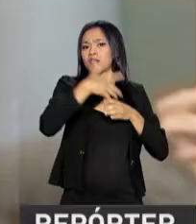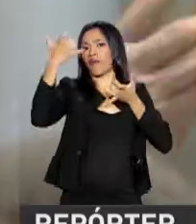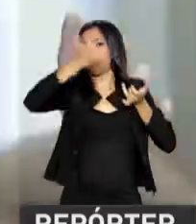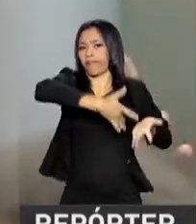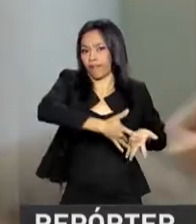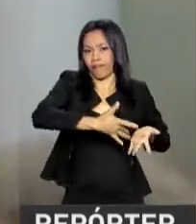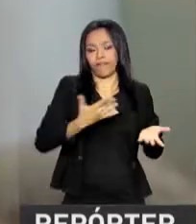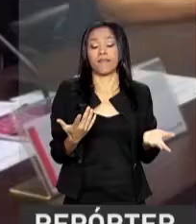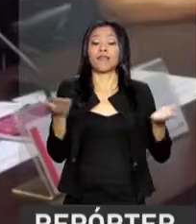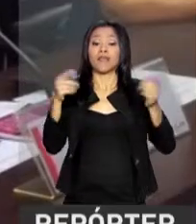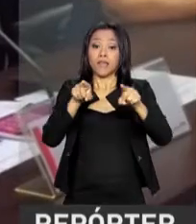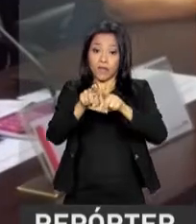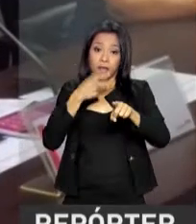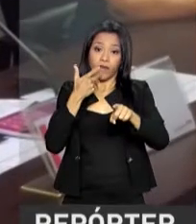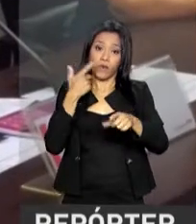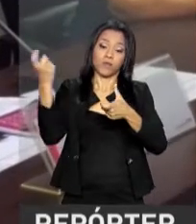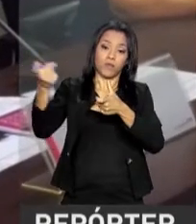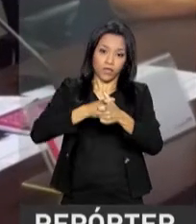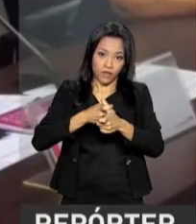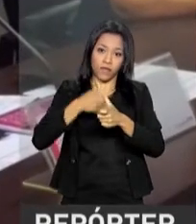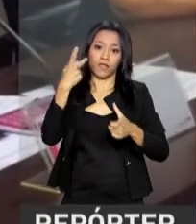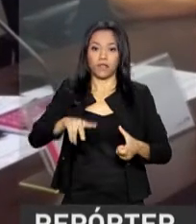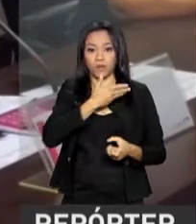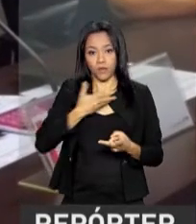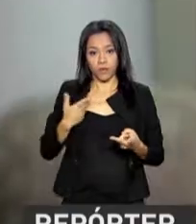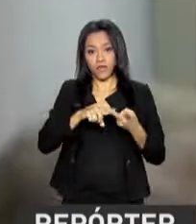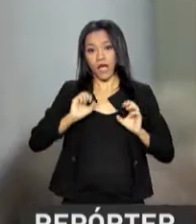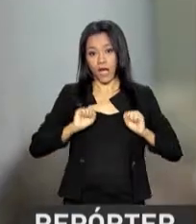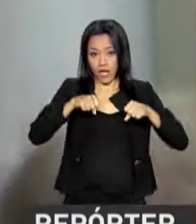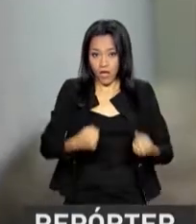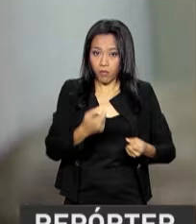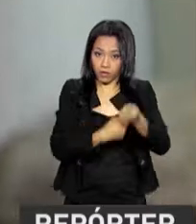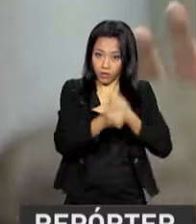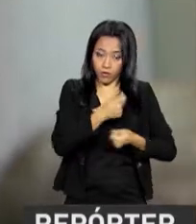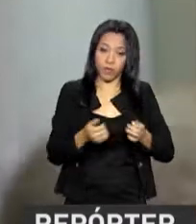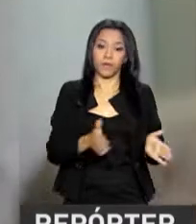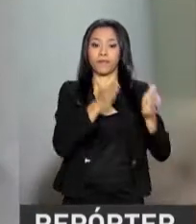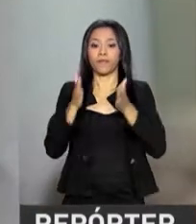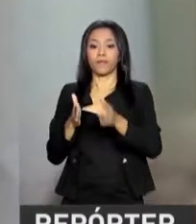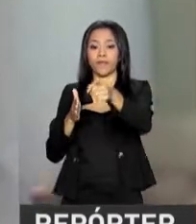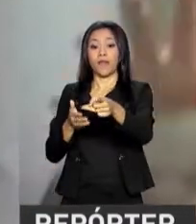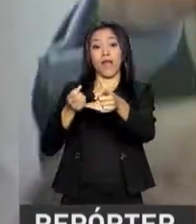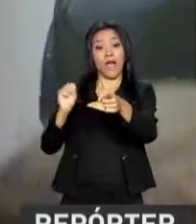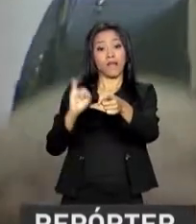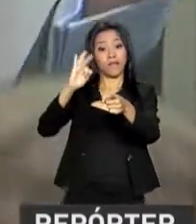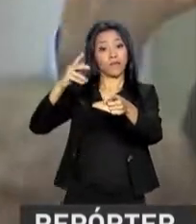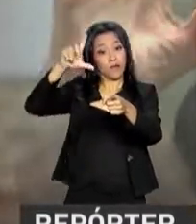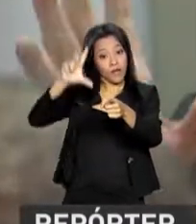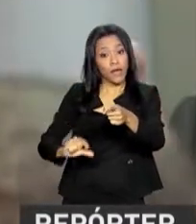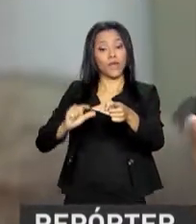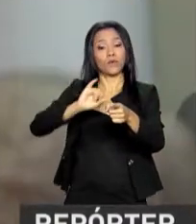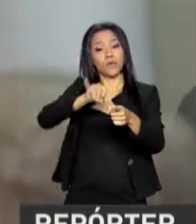destacou a redução do déficit público ea recuperação da economia a inflação caiu os juros caíram por causa dessa